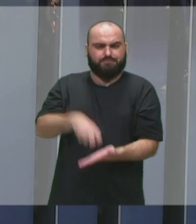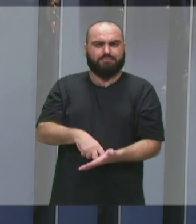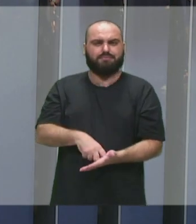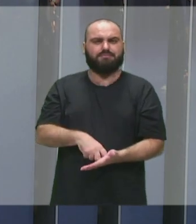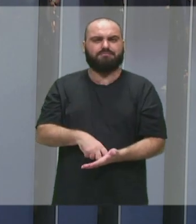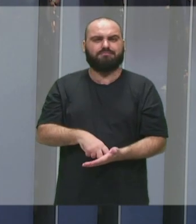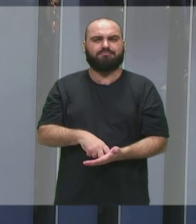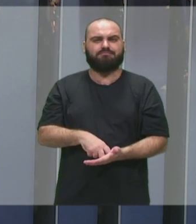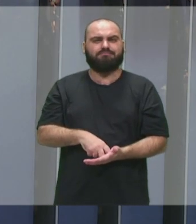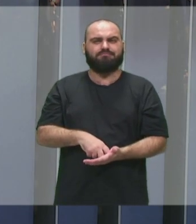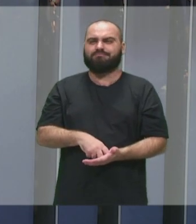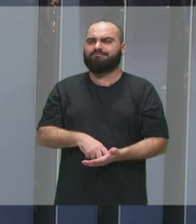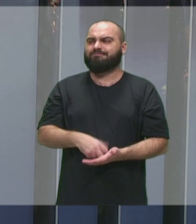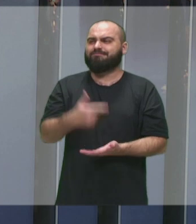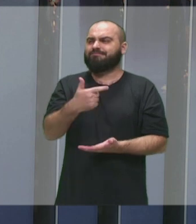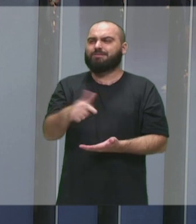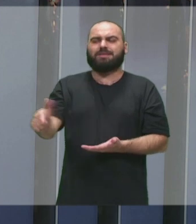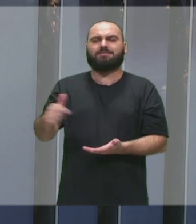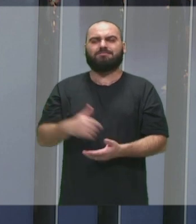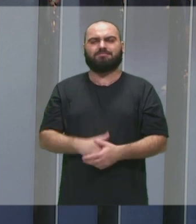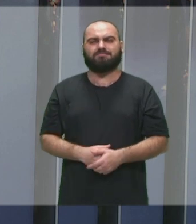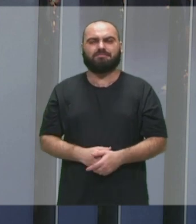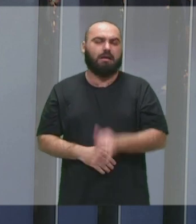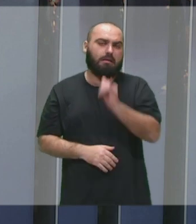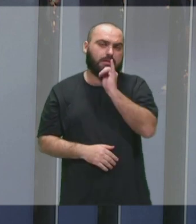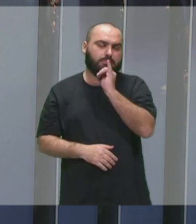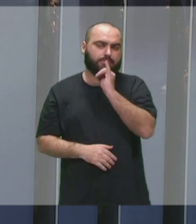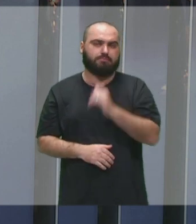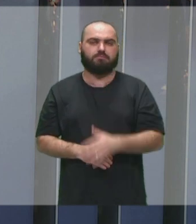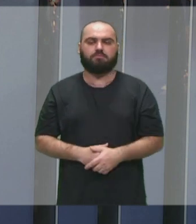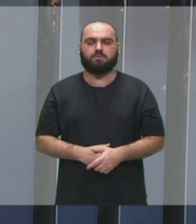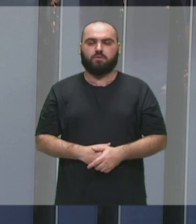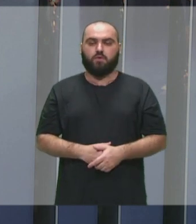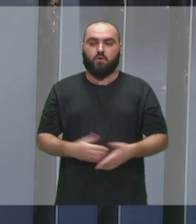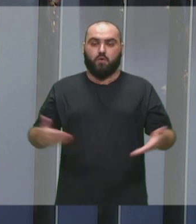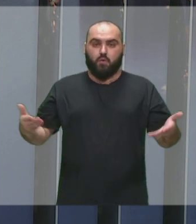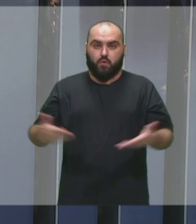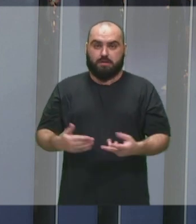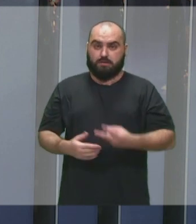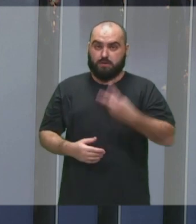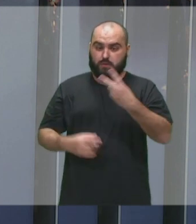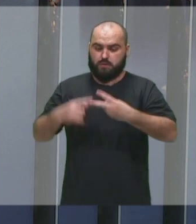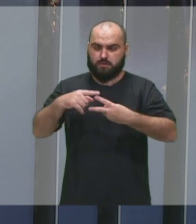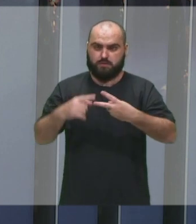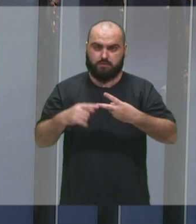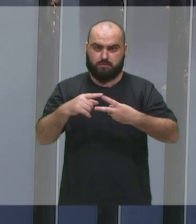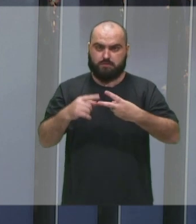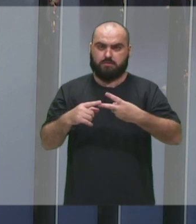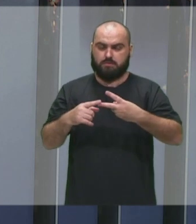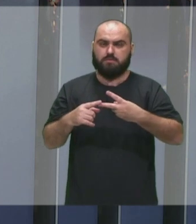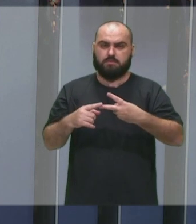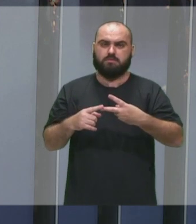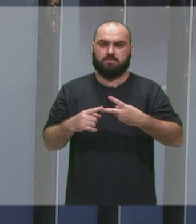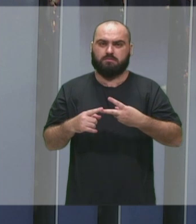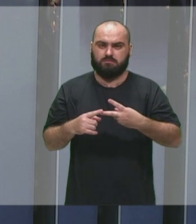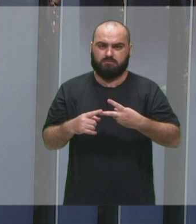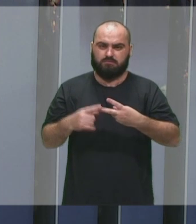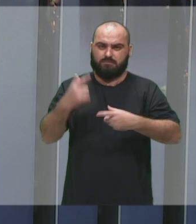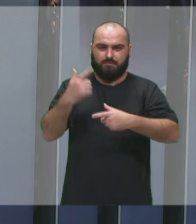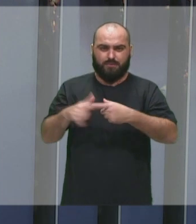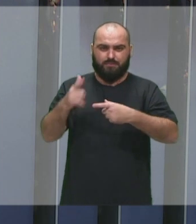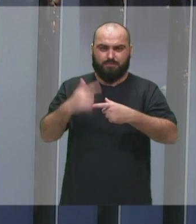falar leva também à impunidade, porque, por exemplo, né, hoje nós temos 2 casos bem sintomáticos